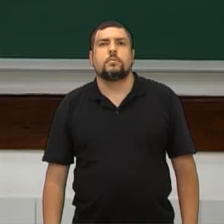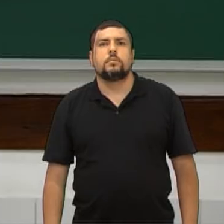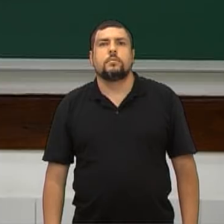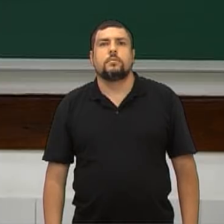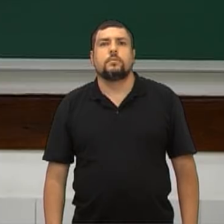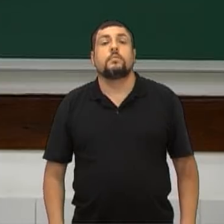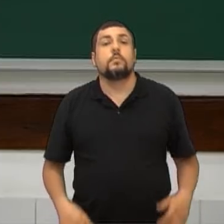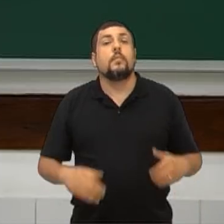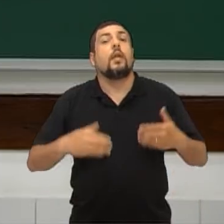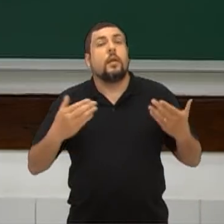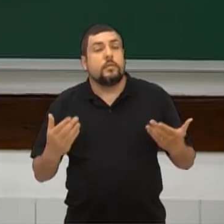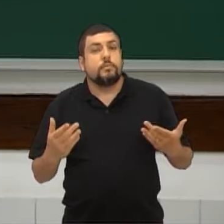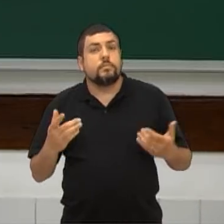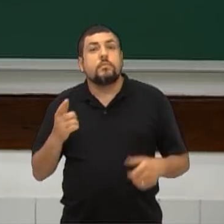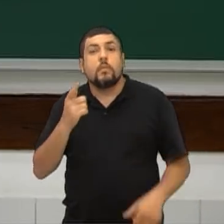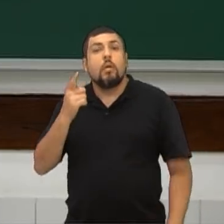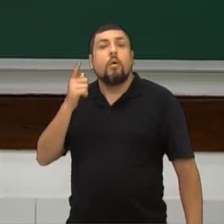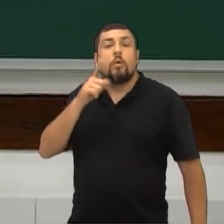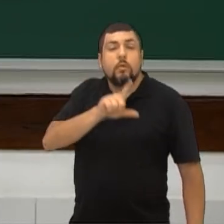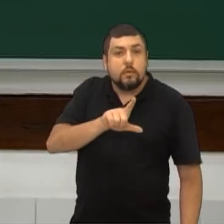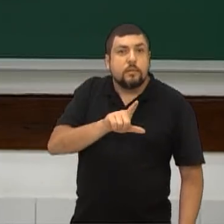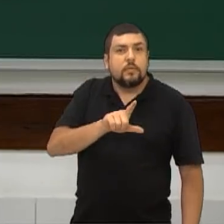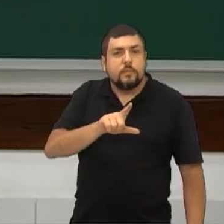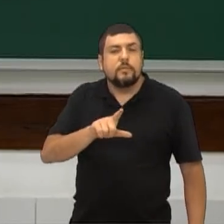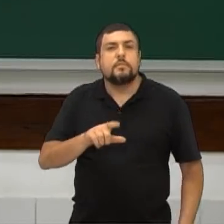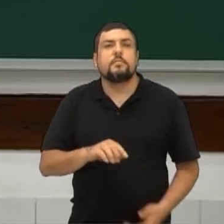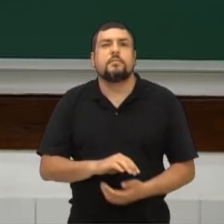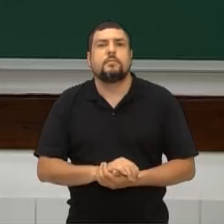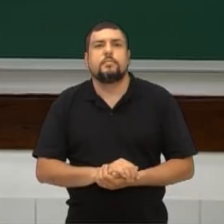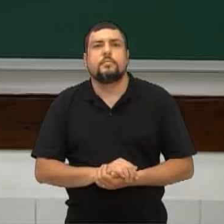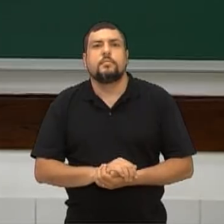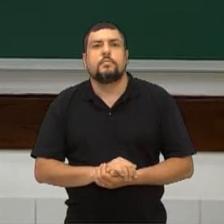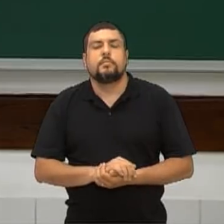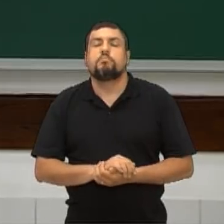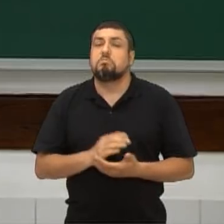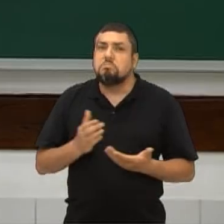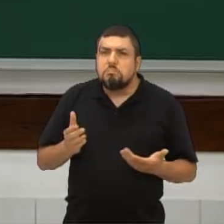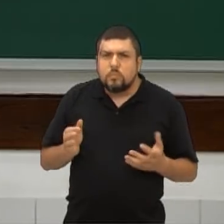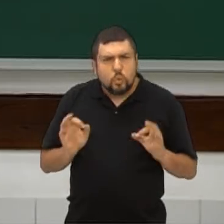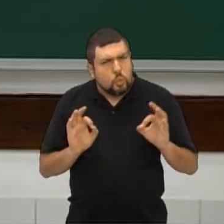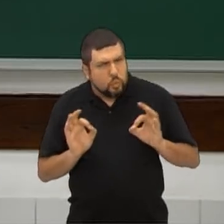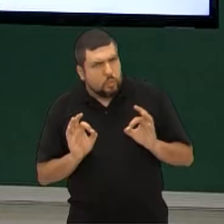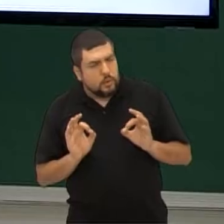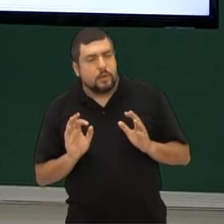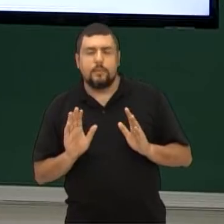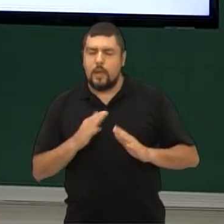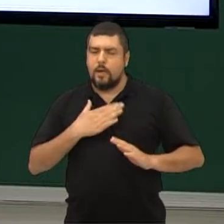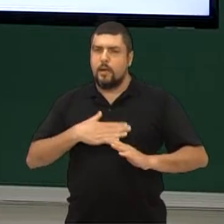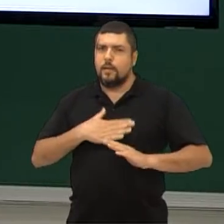E aí, conseguiram extrair os dados do nosso gráfico de barras? Não? Bom, eu vou ajudar vocês.